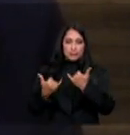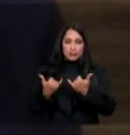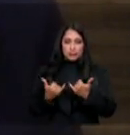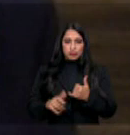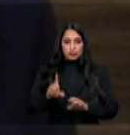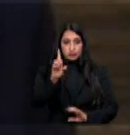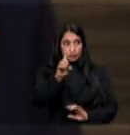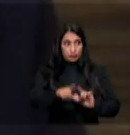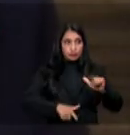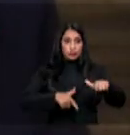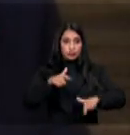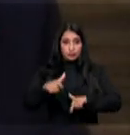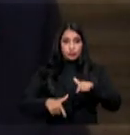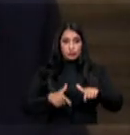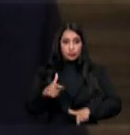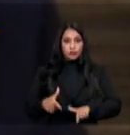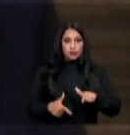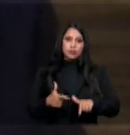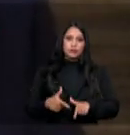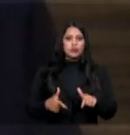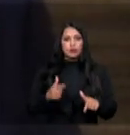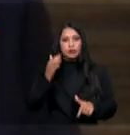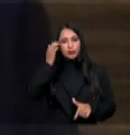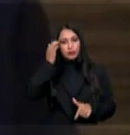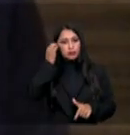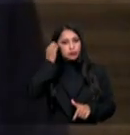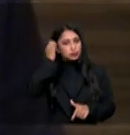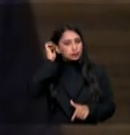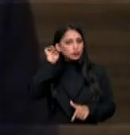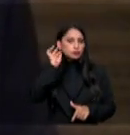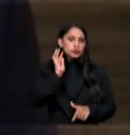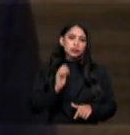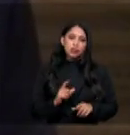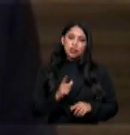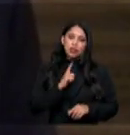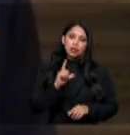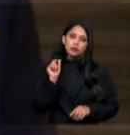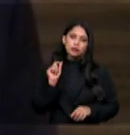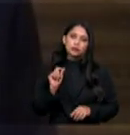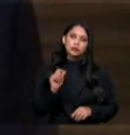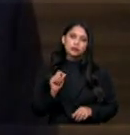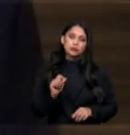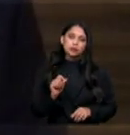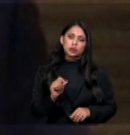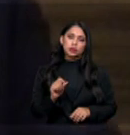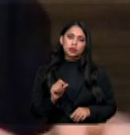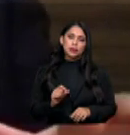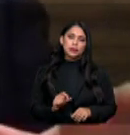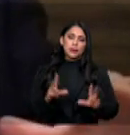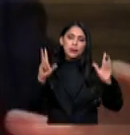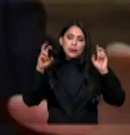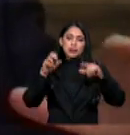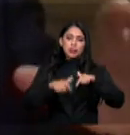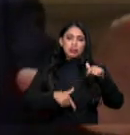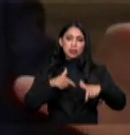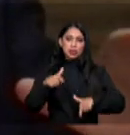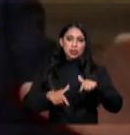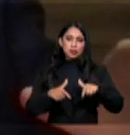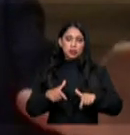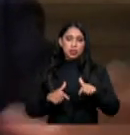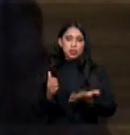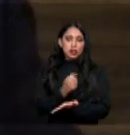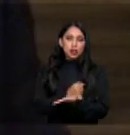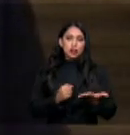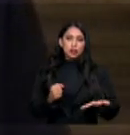do trabalho, que eu decido as questões de natureza trabalhista fundada em algumas